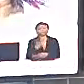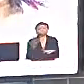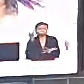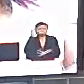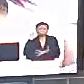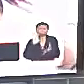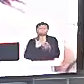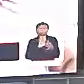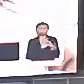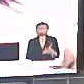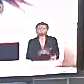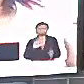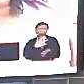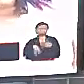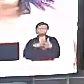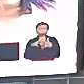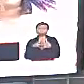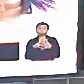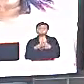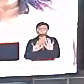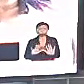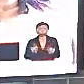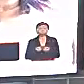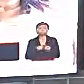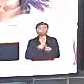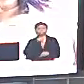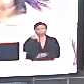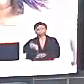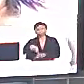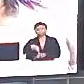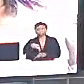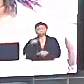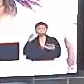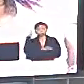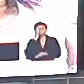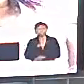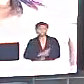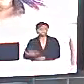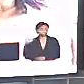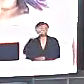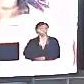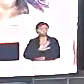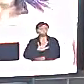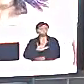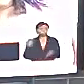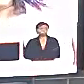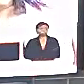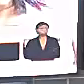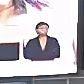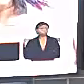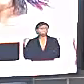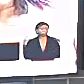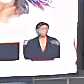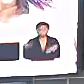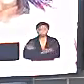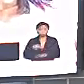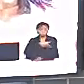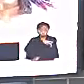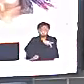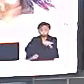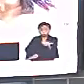uma bagunça e outra coisa também Belo Horizonte Belo Horizonte não o Brasil passeio ruim de cego viver gente